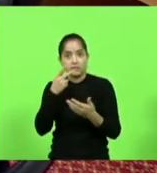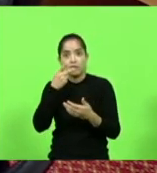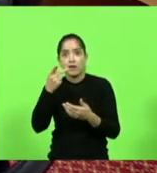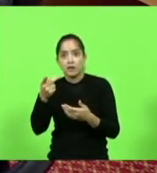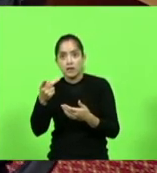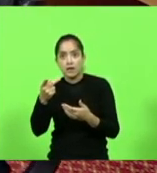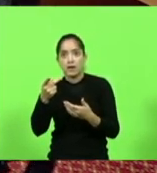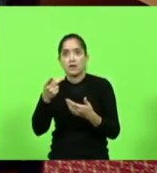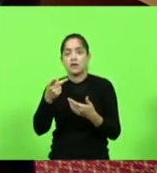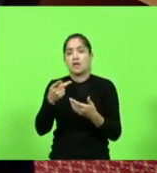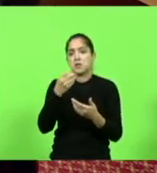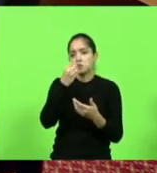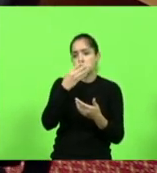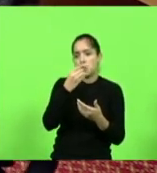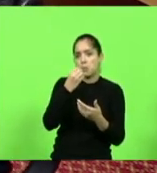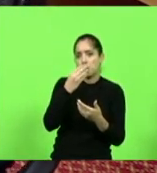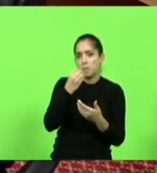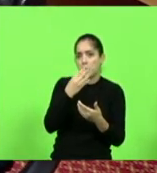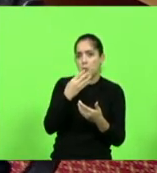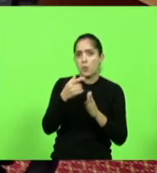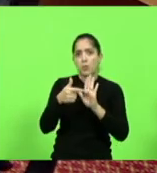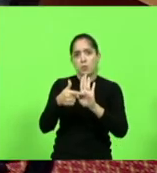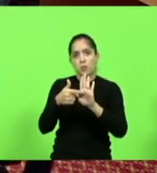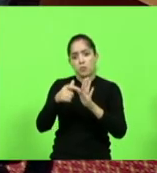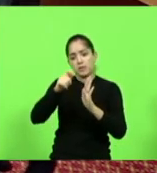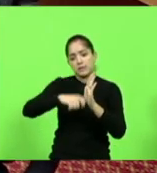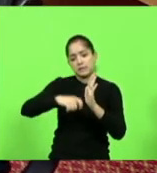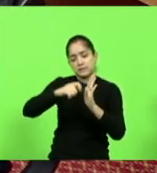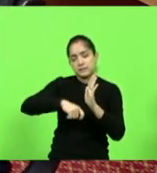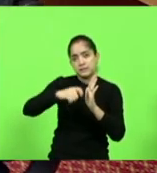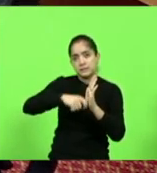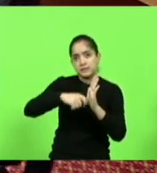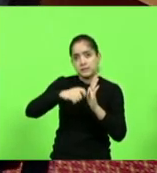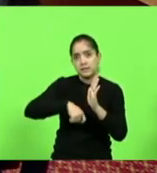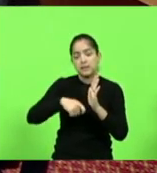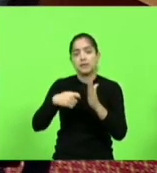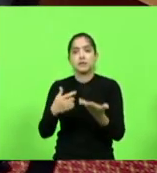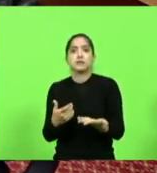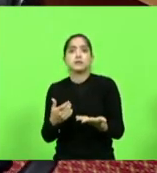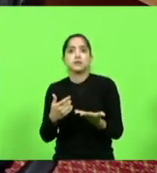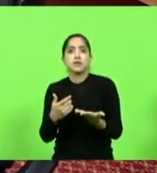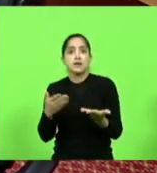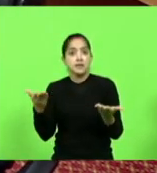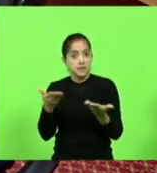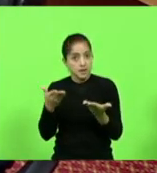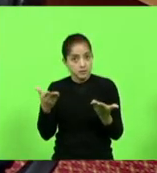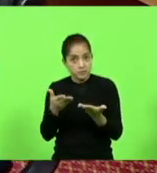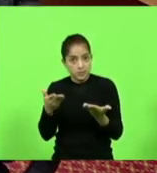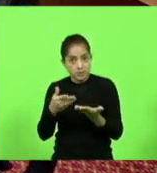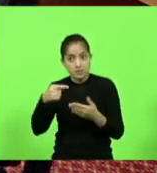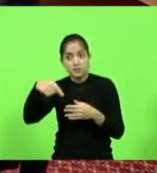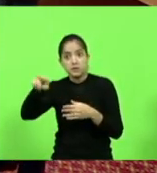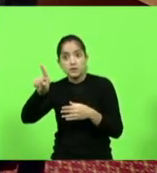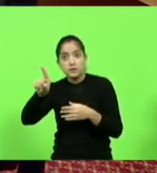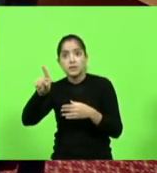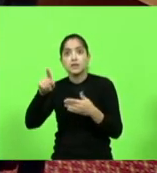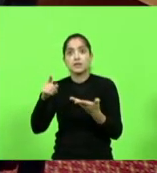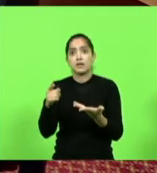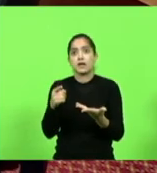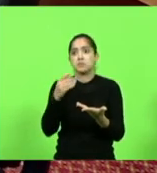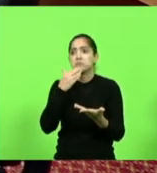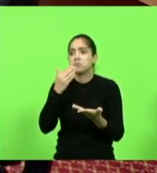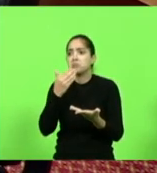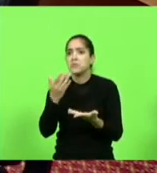sou bonzinho, que eu assinei aquele manifesto do governador e agora eu tenho que ir lá correndo atrás dele entregar